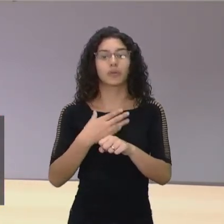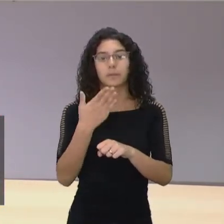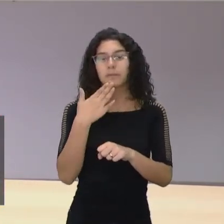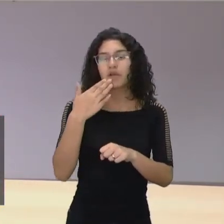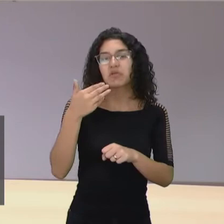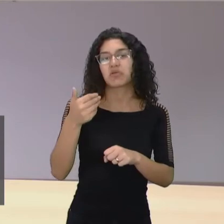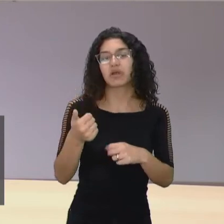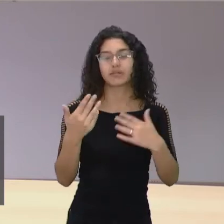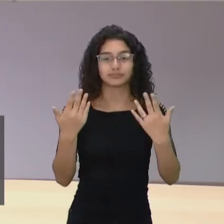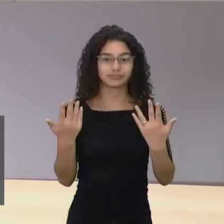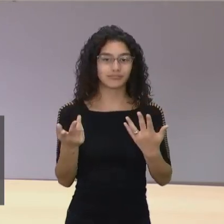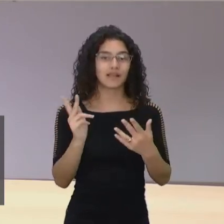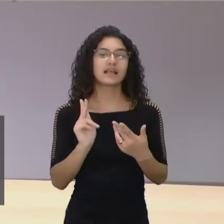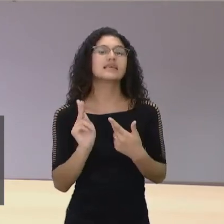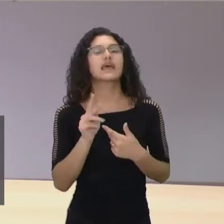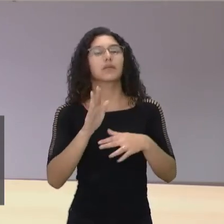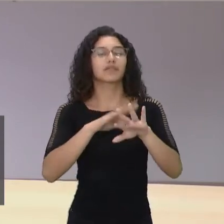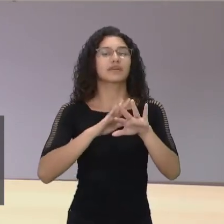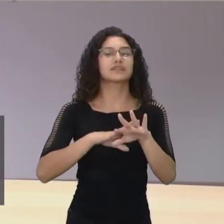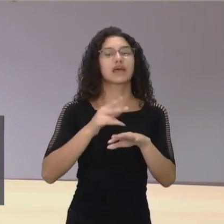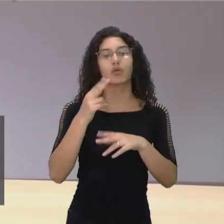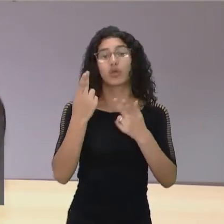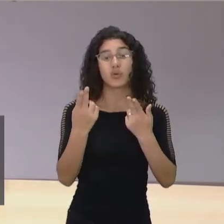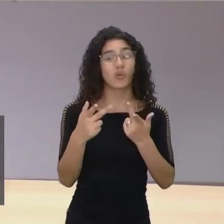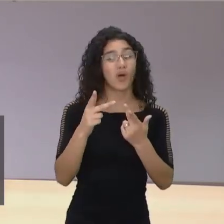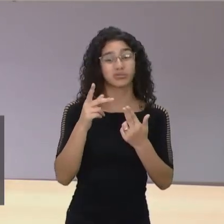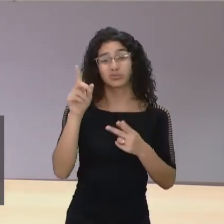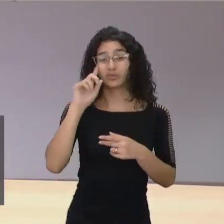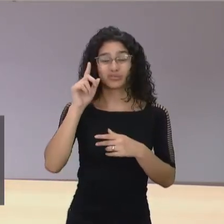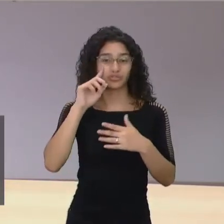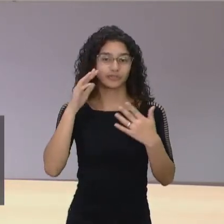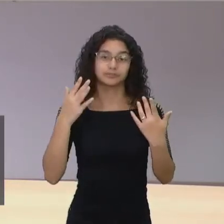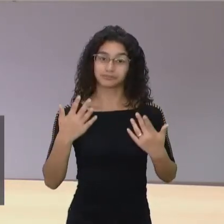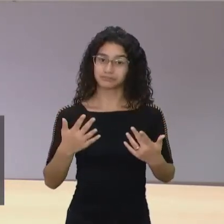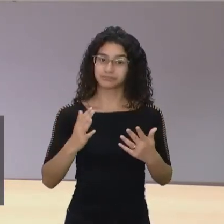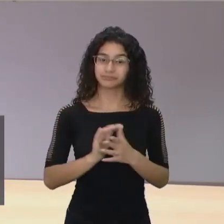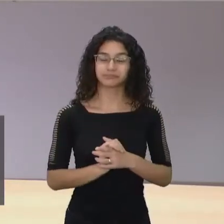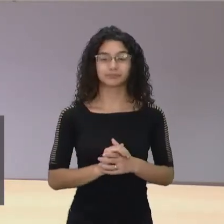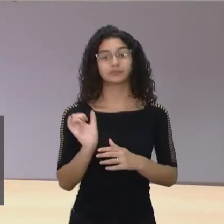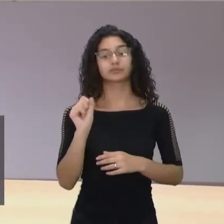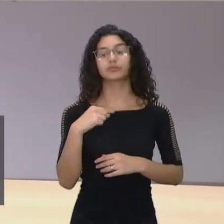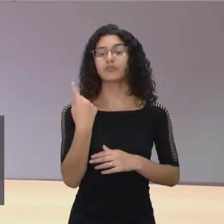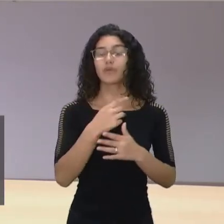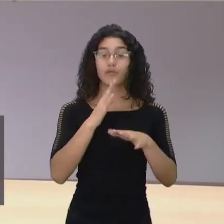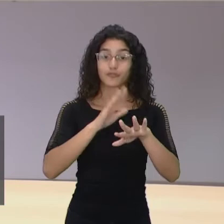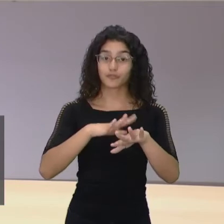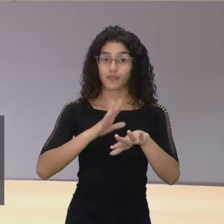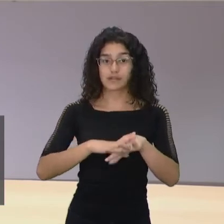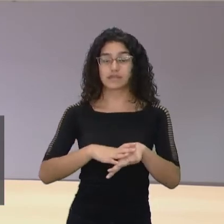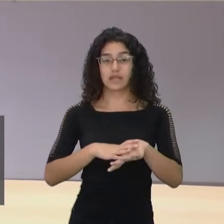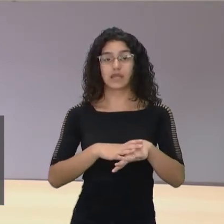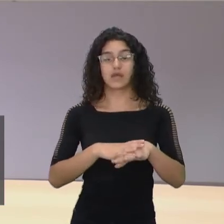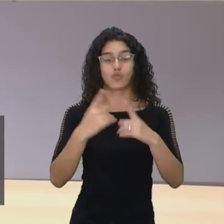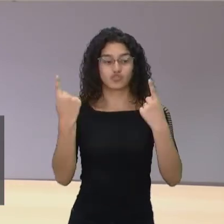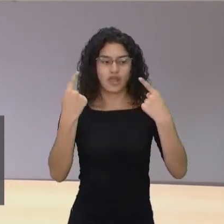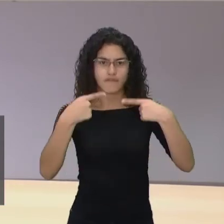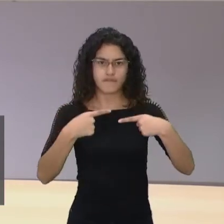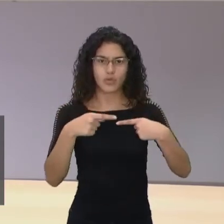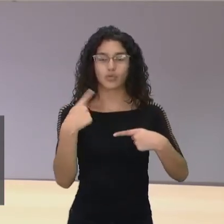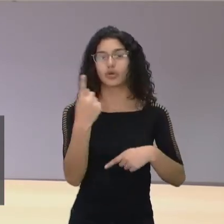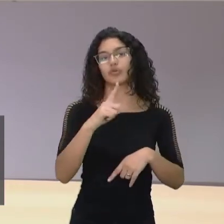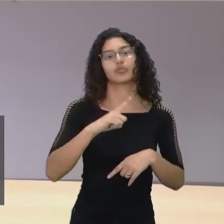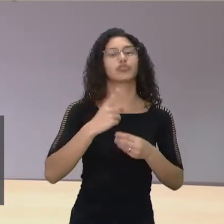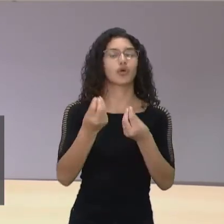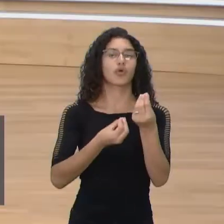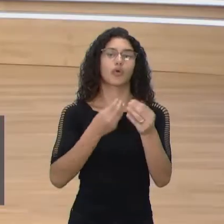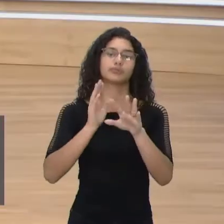gostosinho, a gente está ali, e de repente a gente vai ter que se mexer. Mas, galera, se a gente não comprasse esses dilemas, esses desafios, a gente não tinha saído